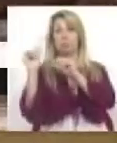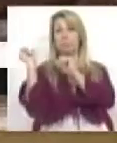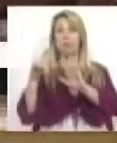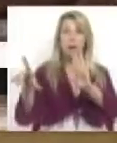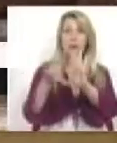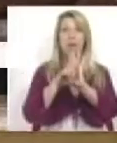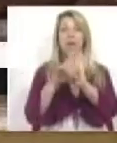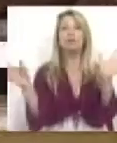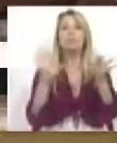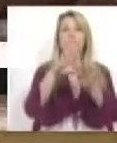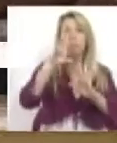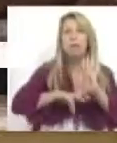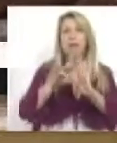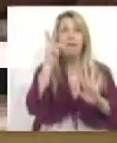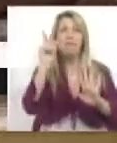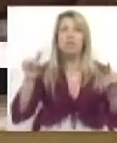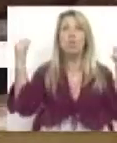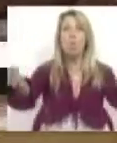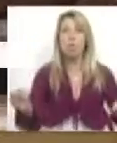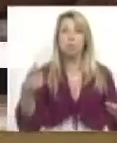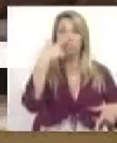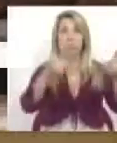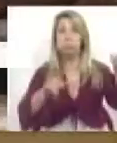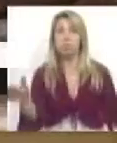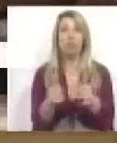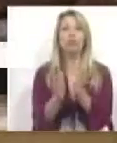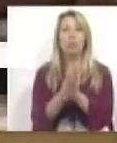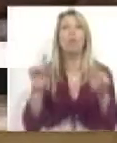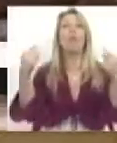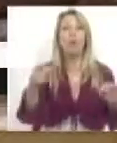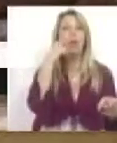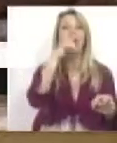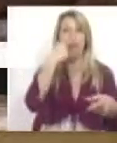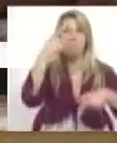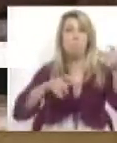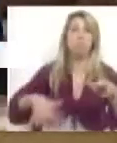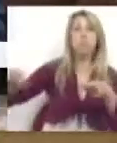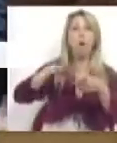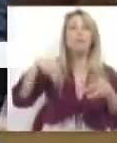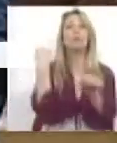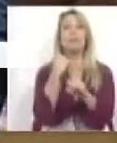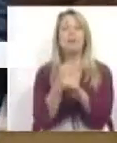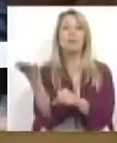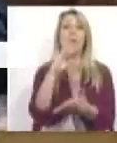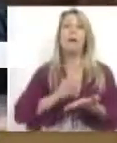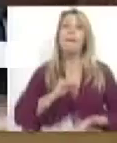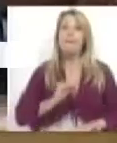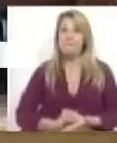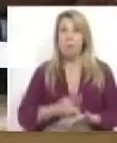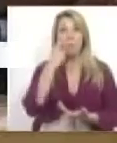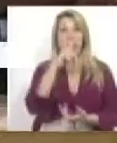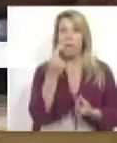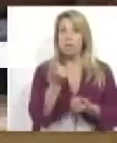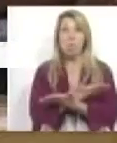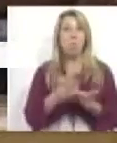que regem a vida de todos os outros. E os outros são os povos, os trabalhadores, os mais pobres, os que não têm